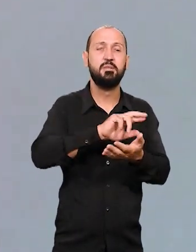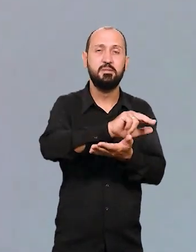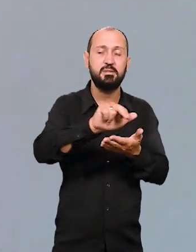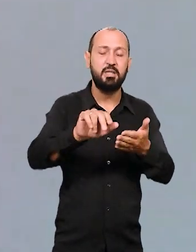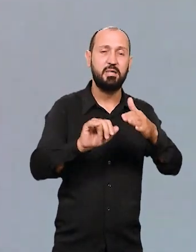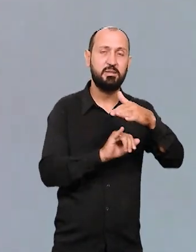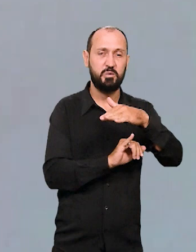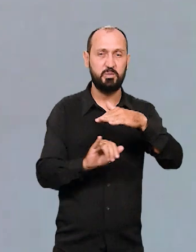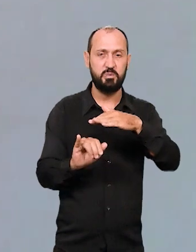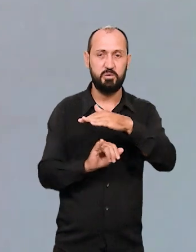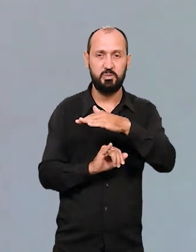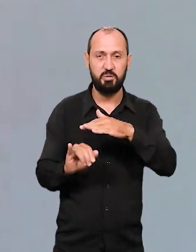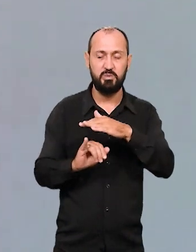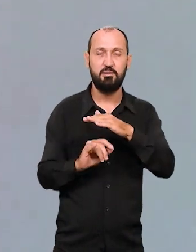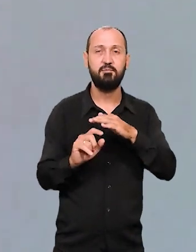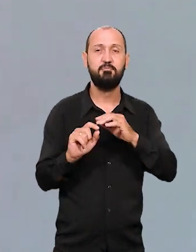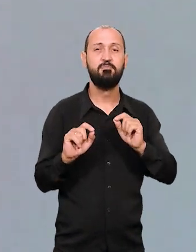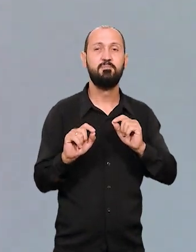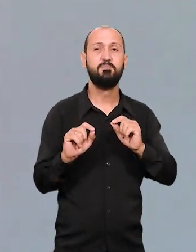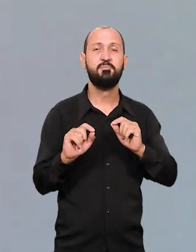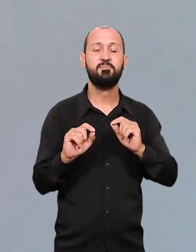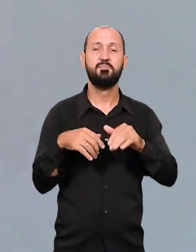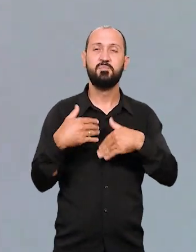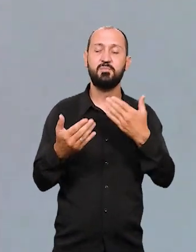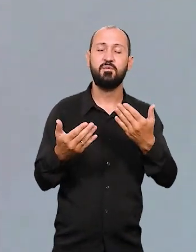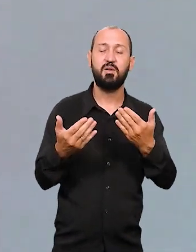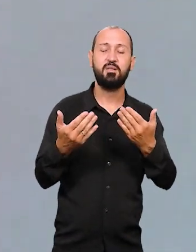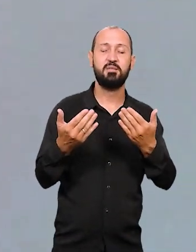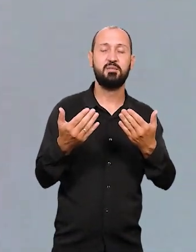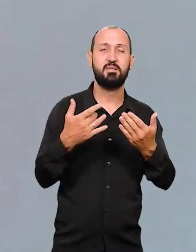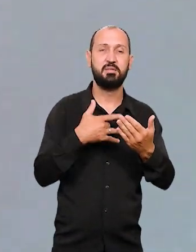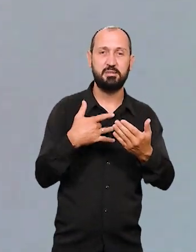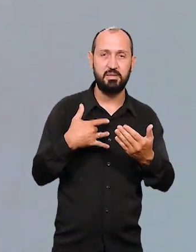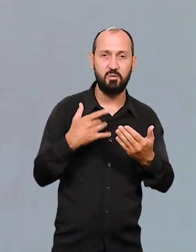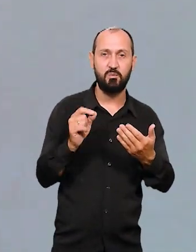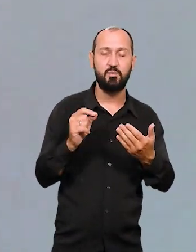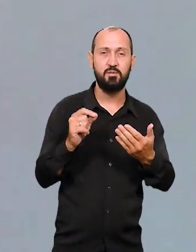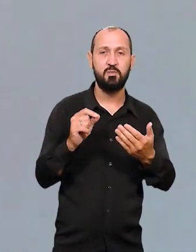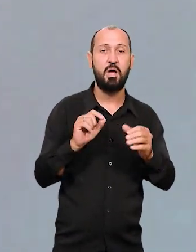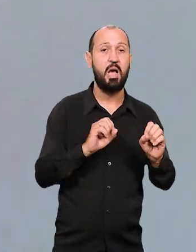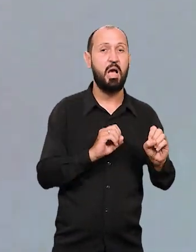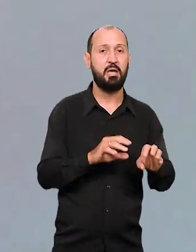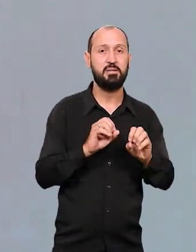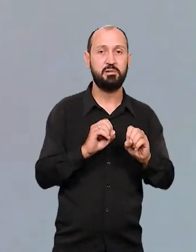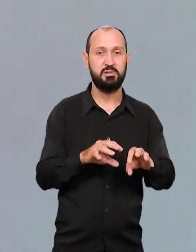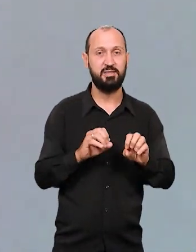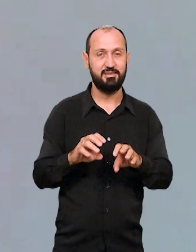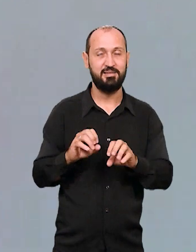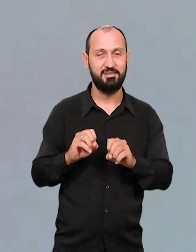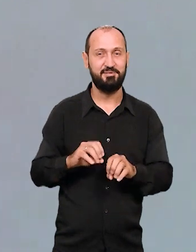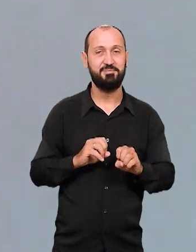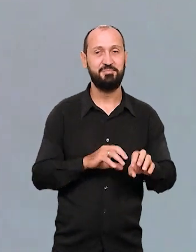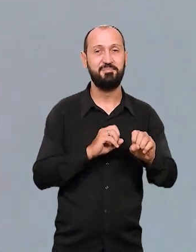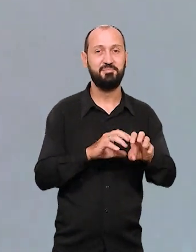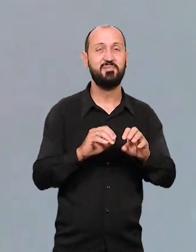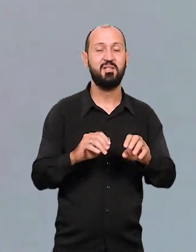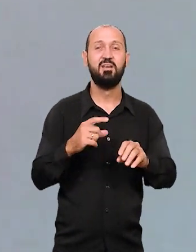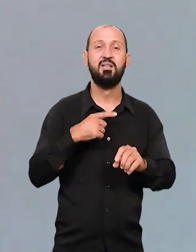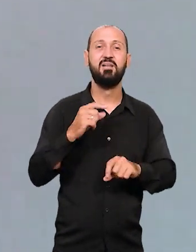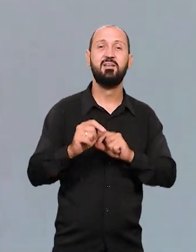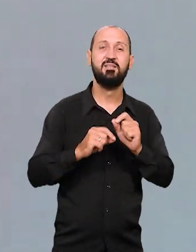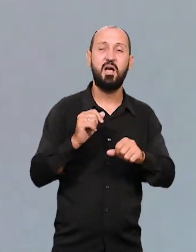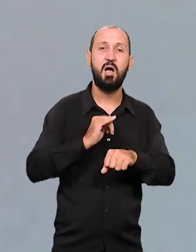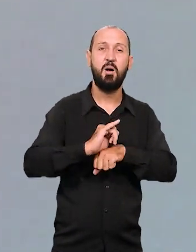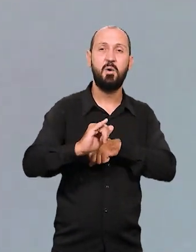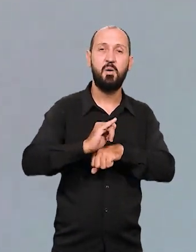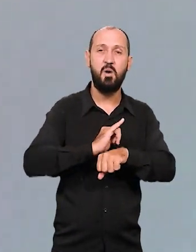das várias instituições que vai para além da saúde, como, por exemplo, a educação, e nós temos